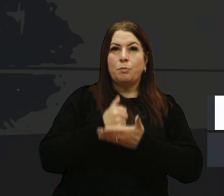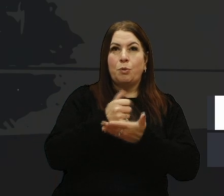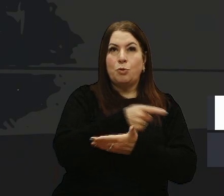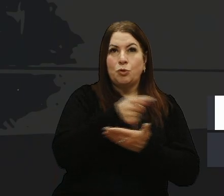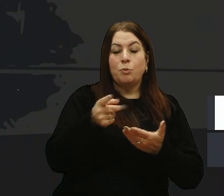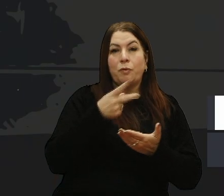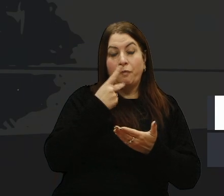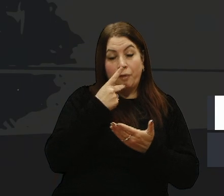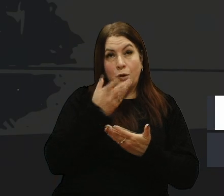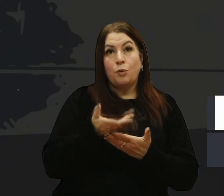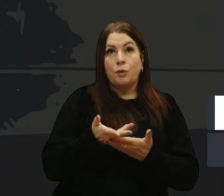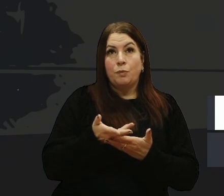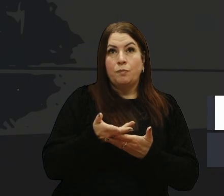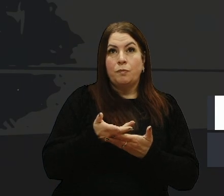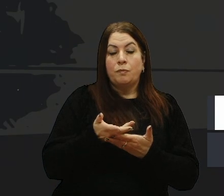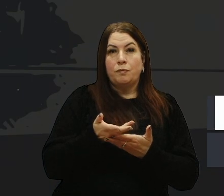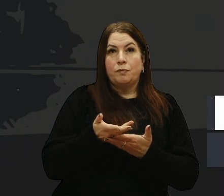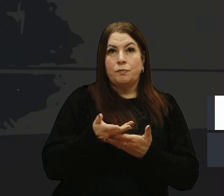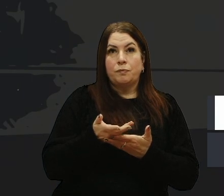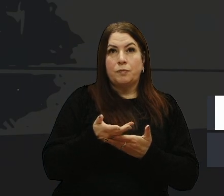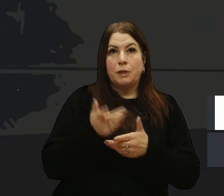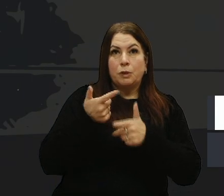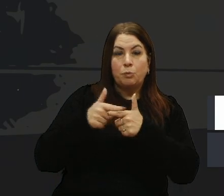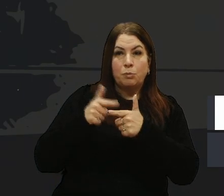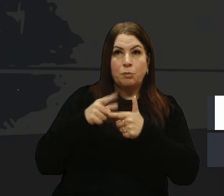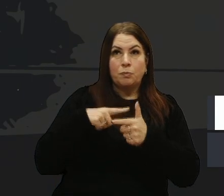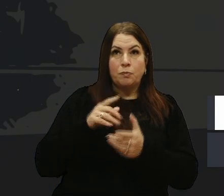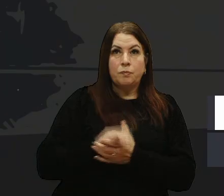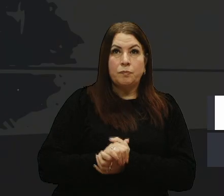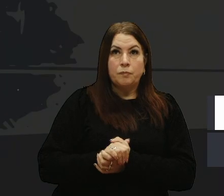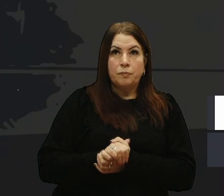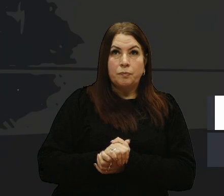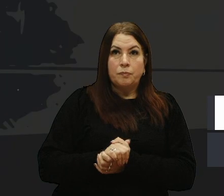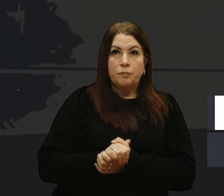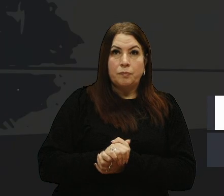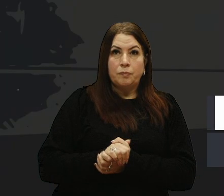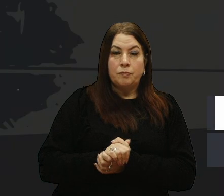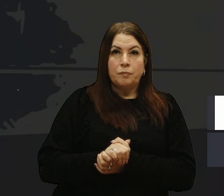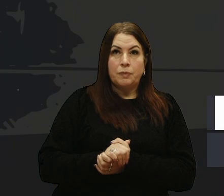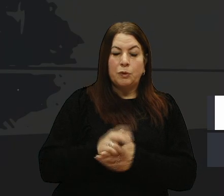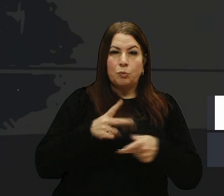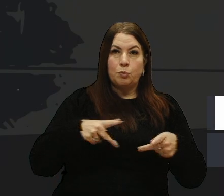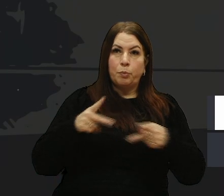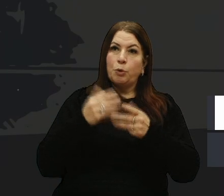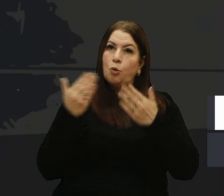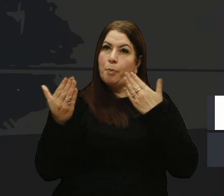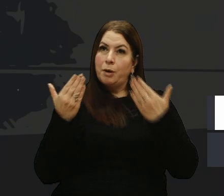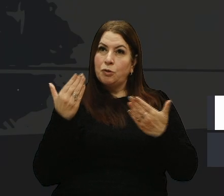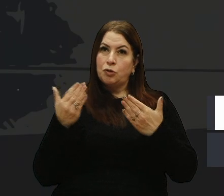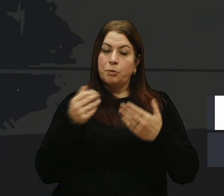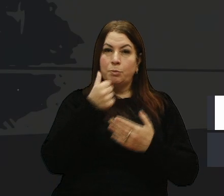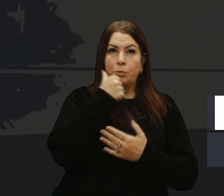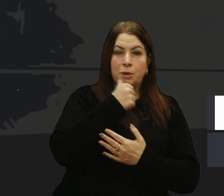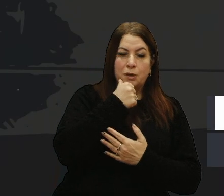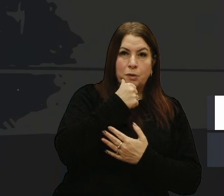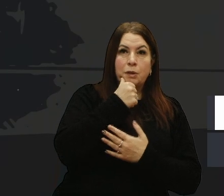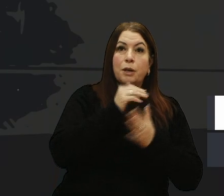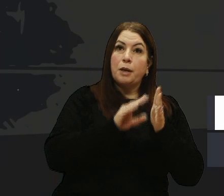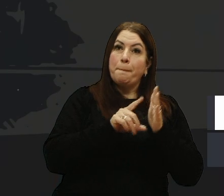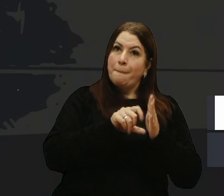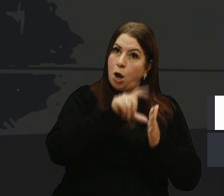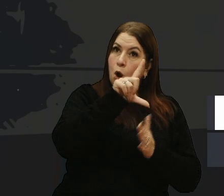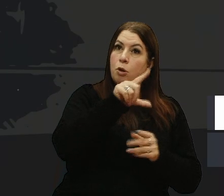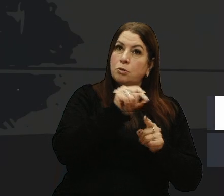como eu falei, foi o problema que teve. O público comparativo aí, feminino, ele aumentou